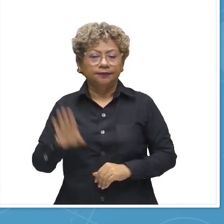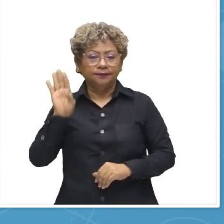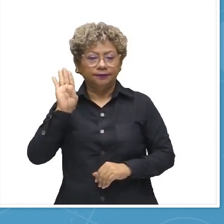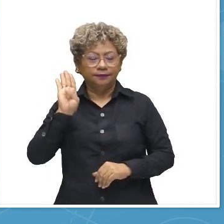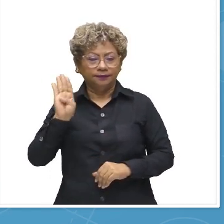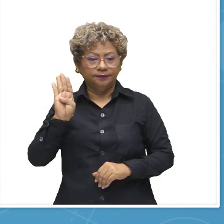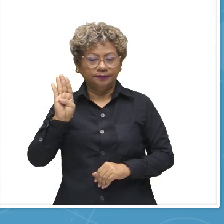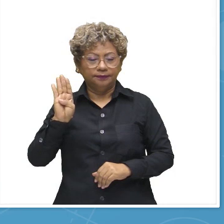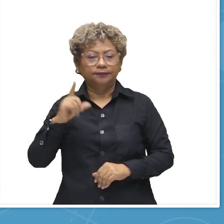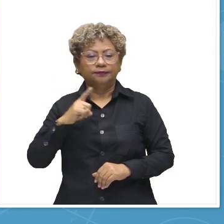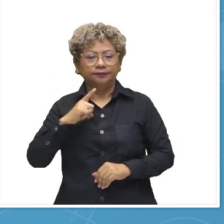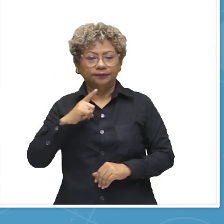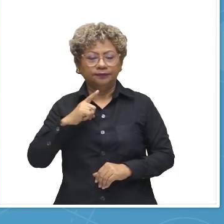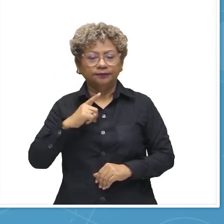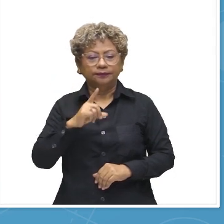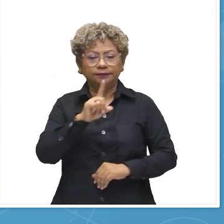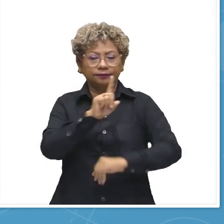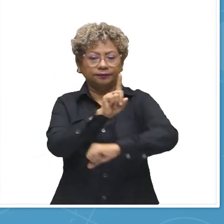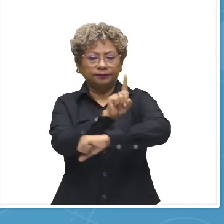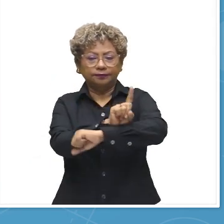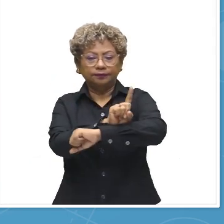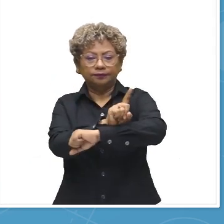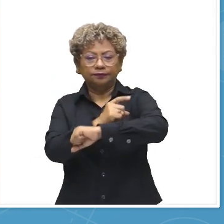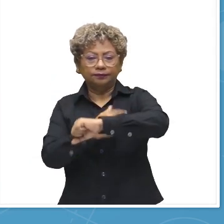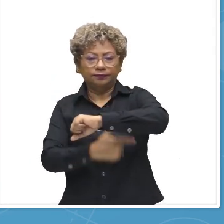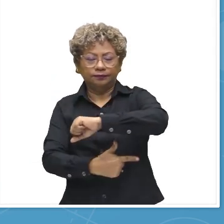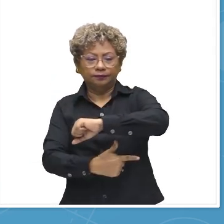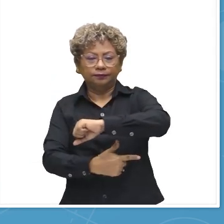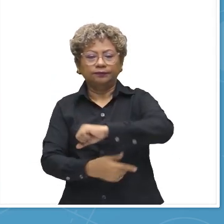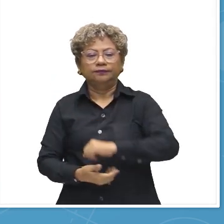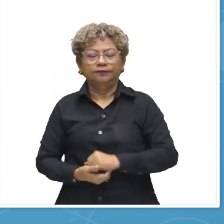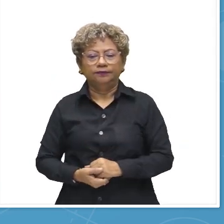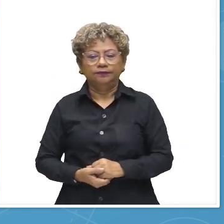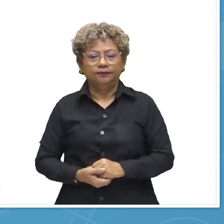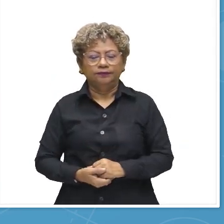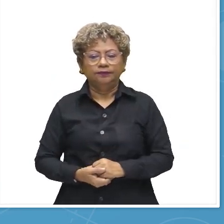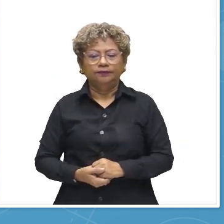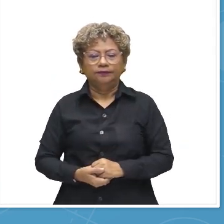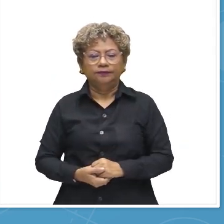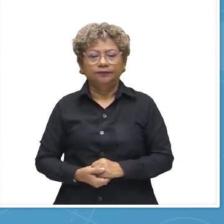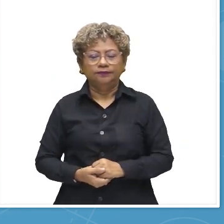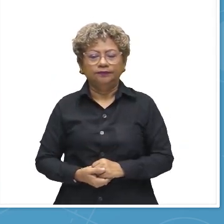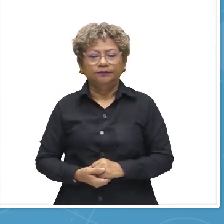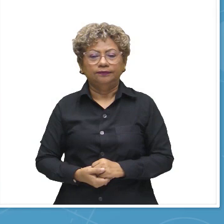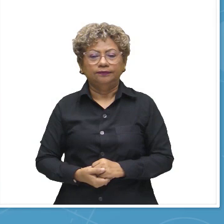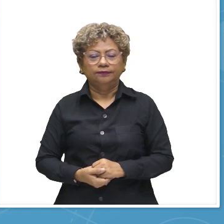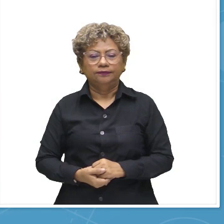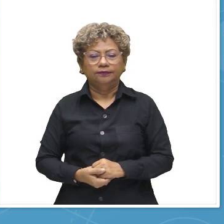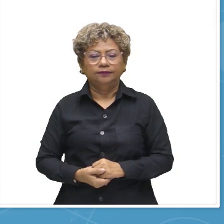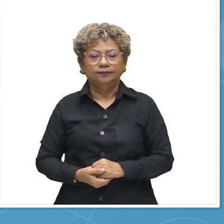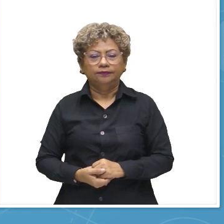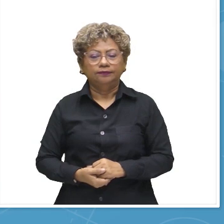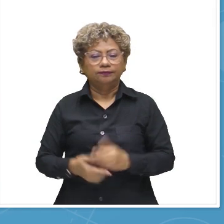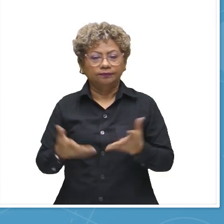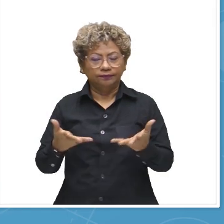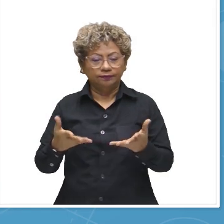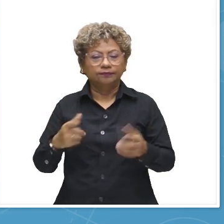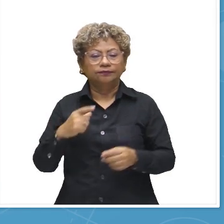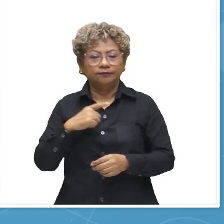sobre 2, também conhecido como meio, tá? Ou 1 meio. Então, nesse caso, eu tenho